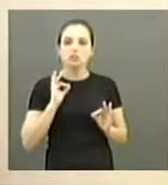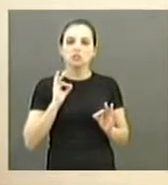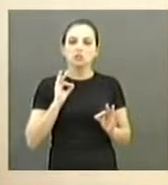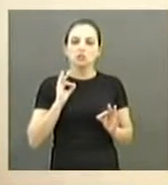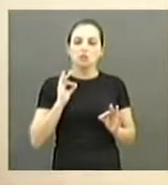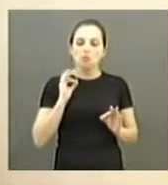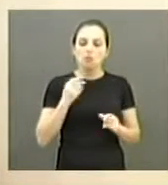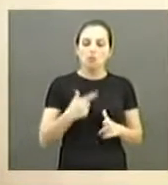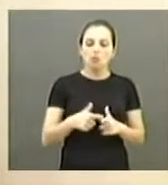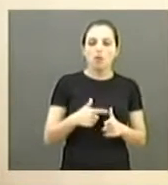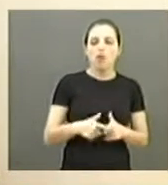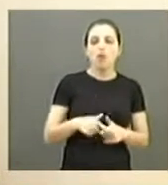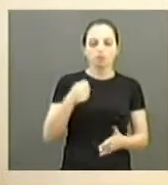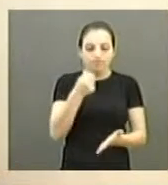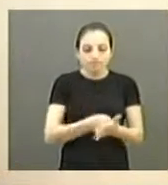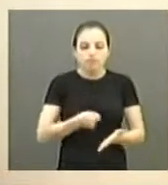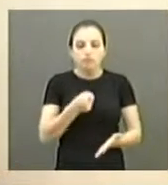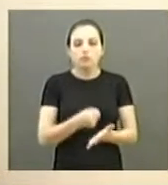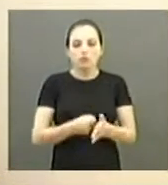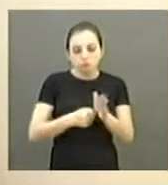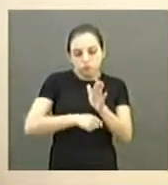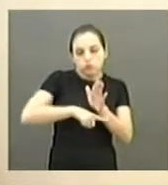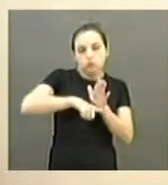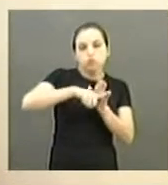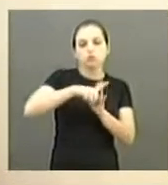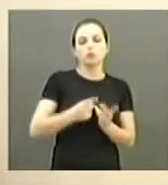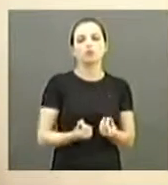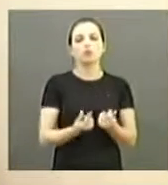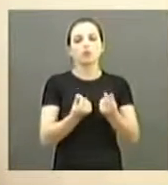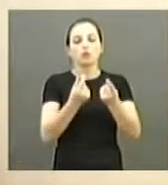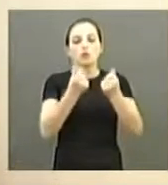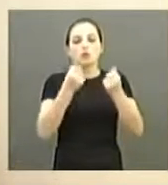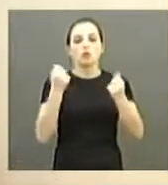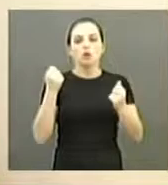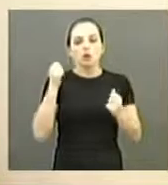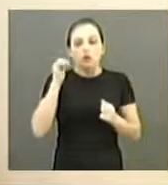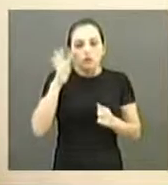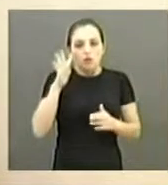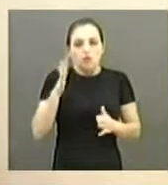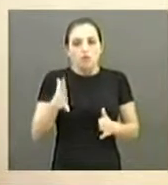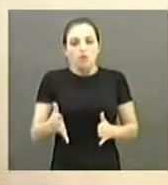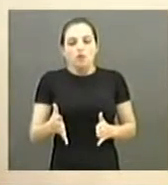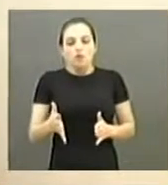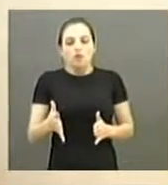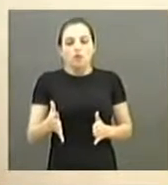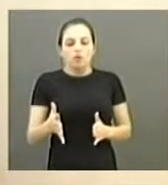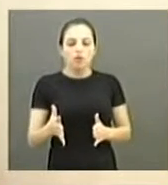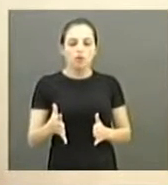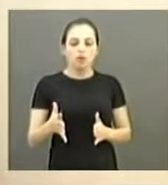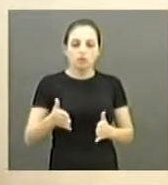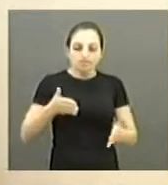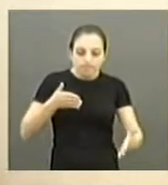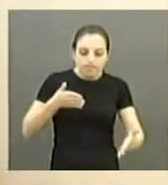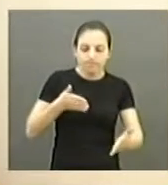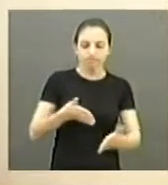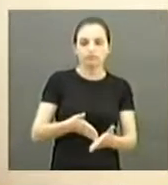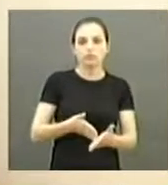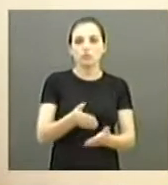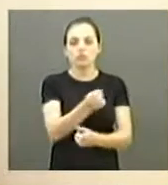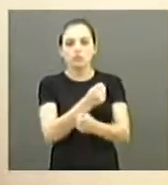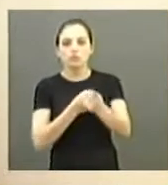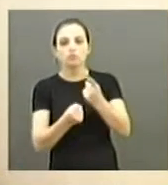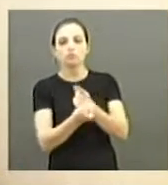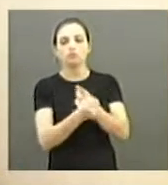com o processo de crescimento da inflação, resolveu no último período uma questão de uma grande inserção social